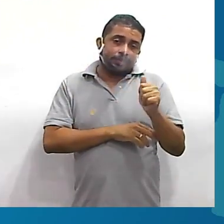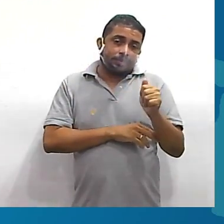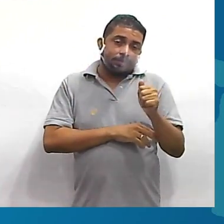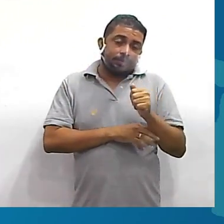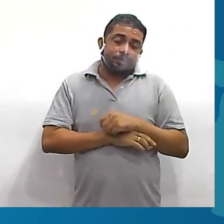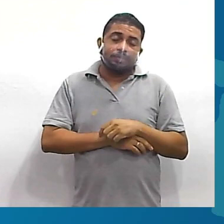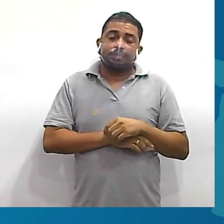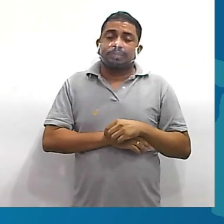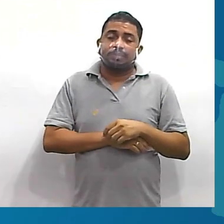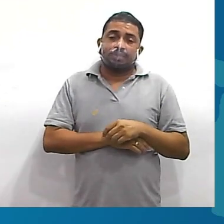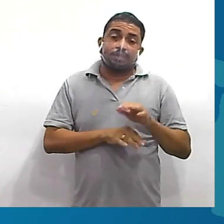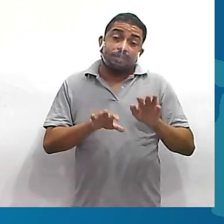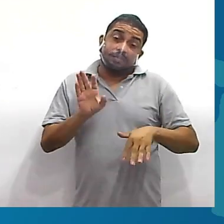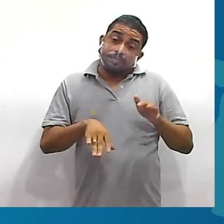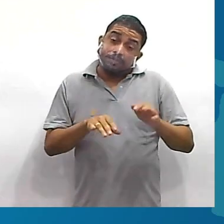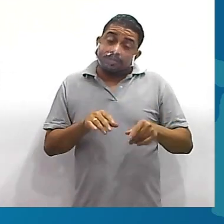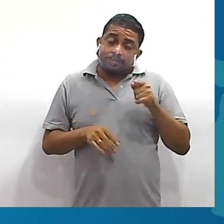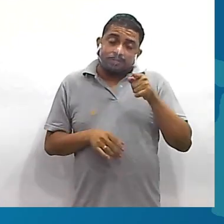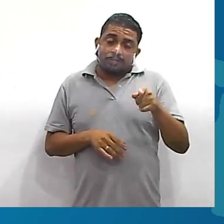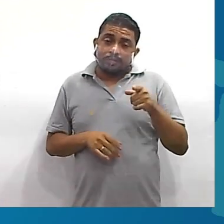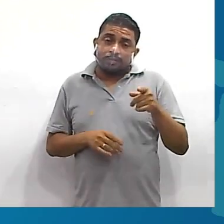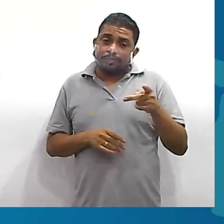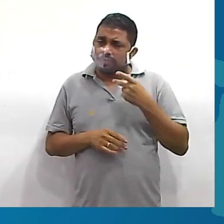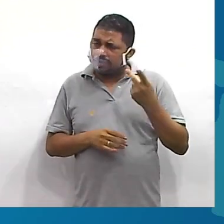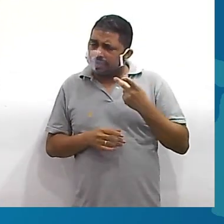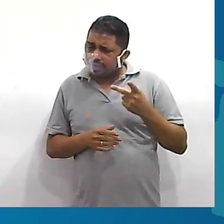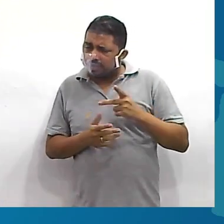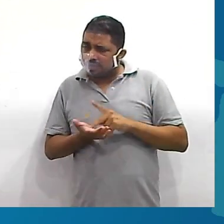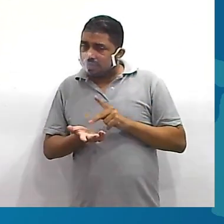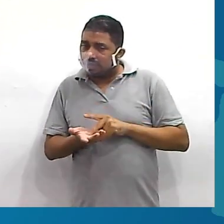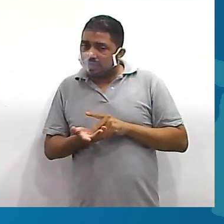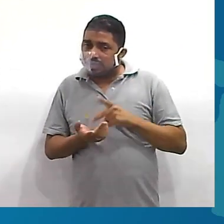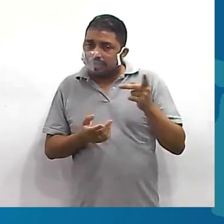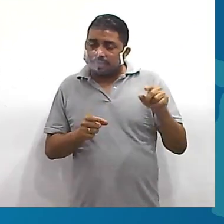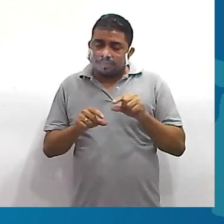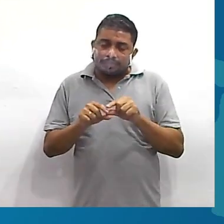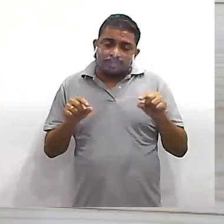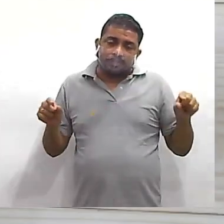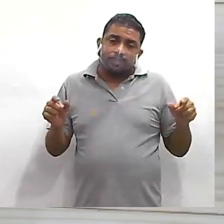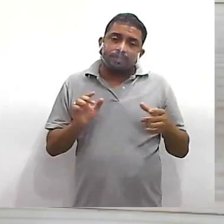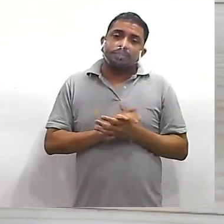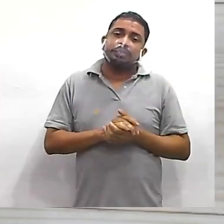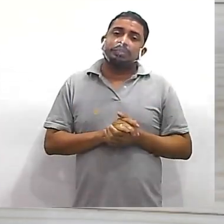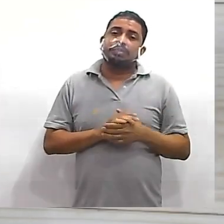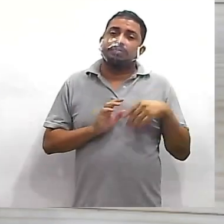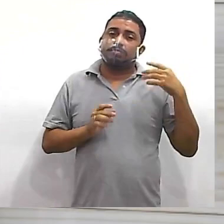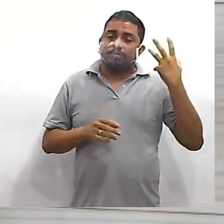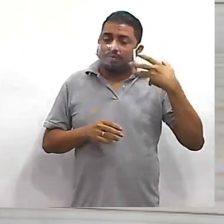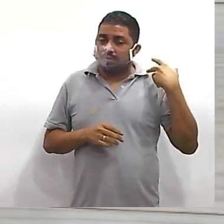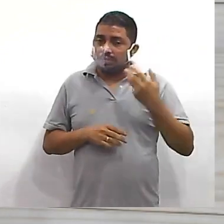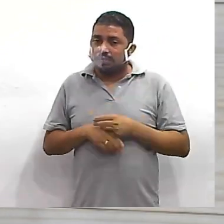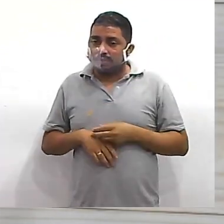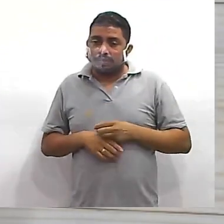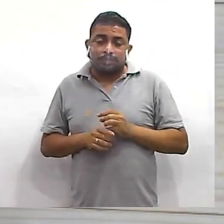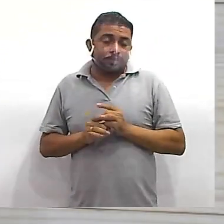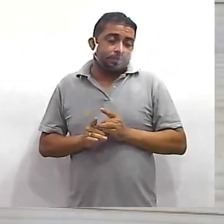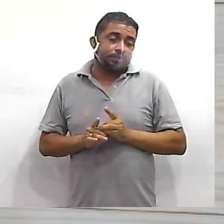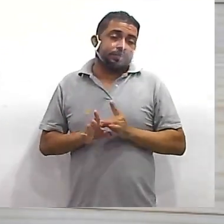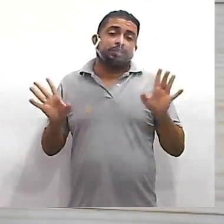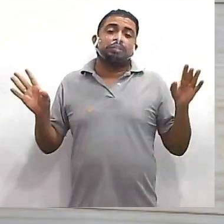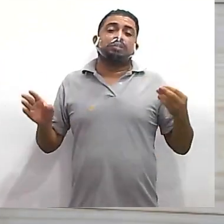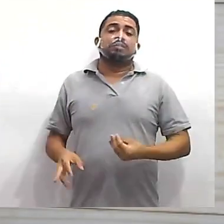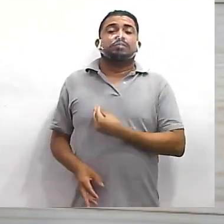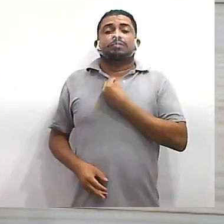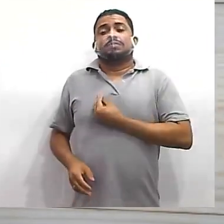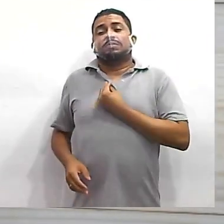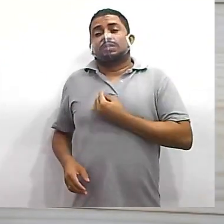Às vezes, você aí, fala a verdade, se você não já colocou aquela frase da música dele, deixo a vida me levar.